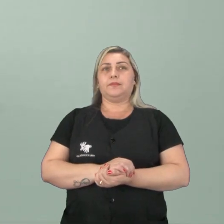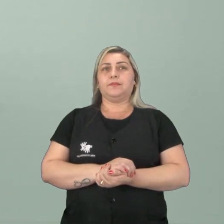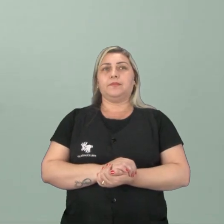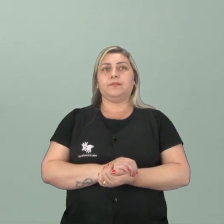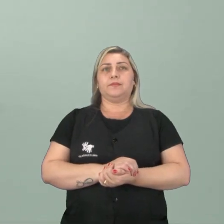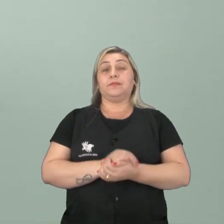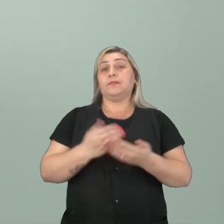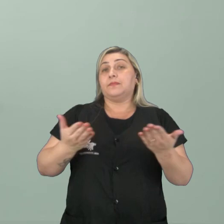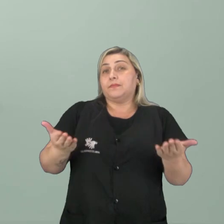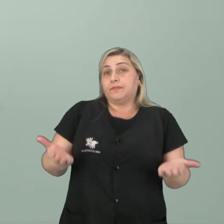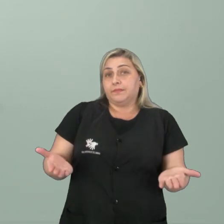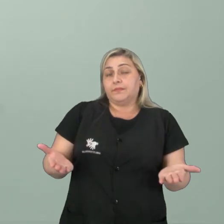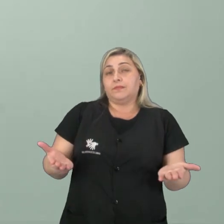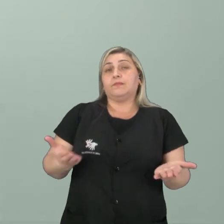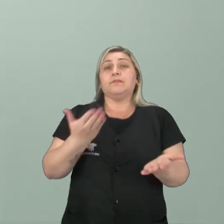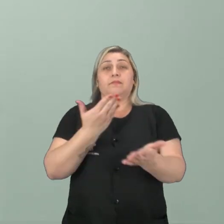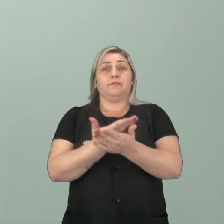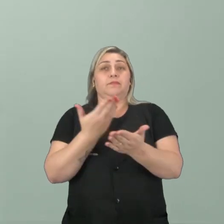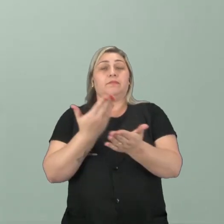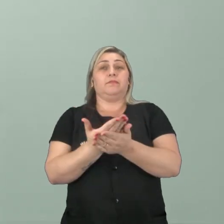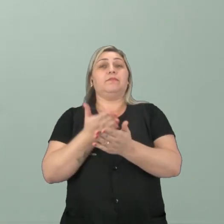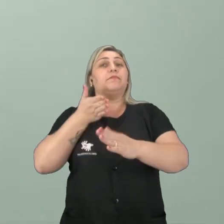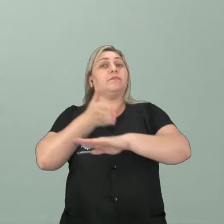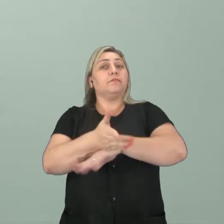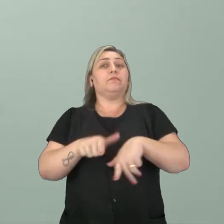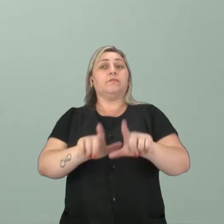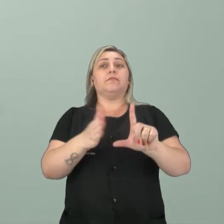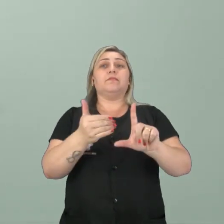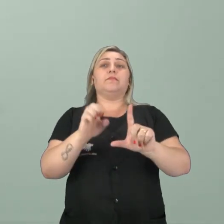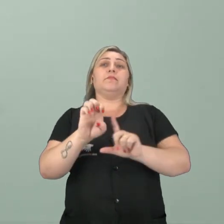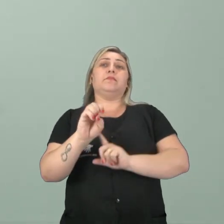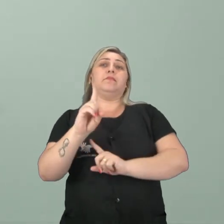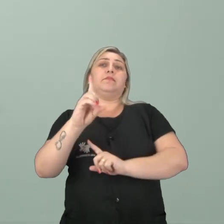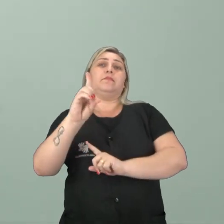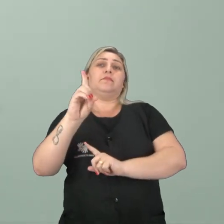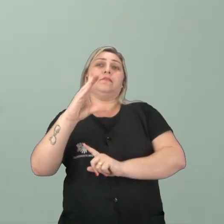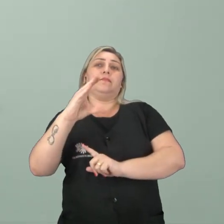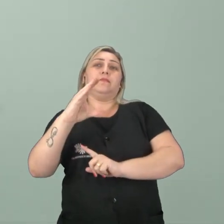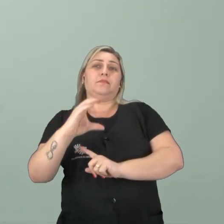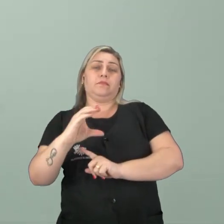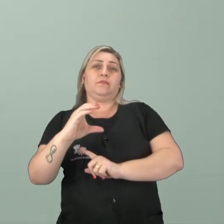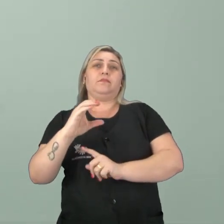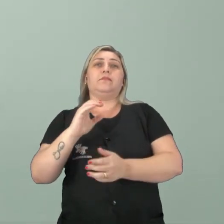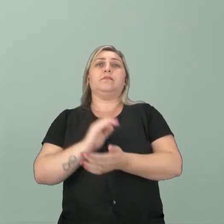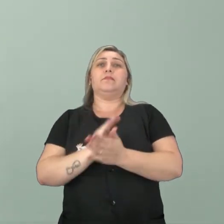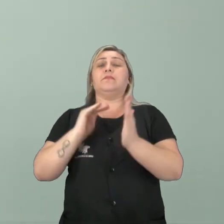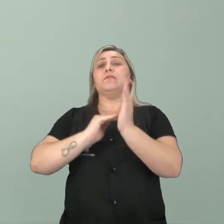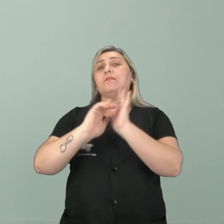Então, pessoal, essa aula está disponível na plataforma Eduque, né?